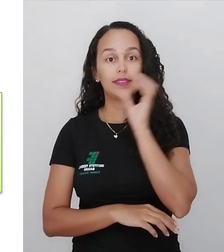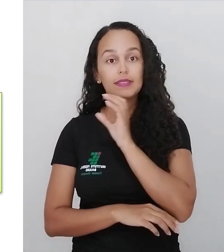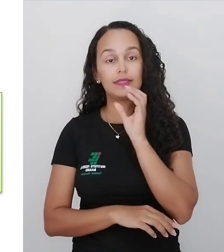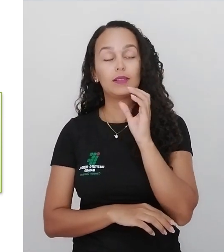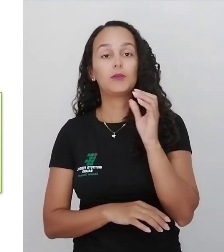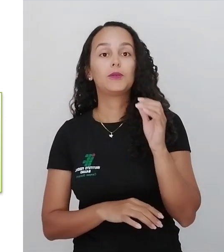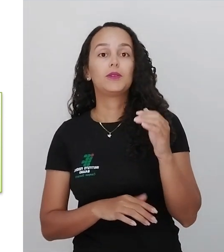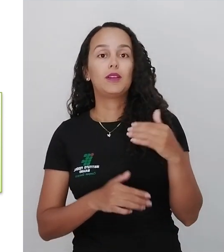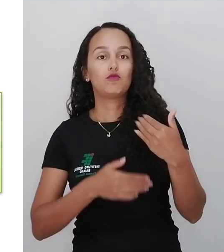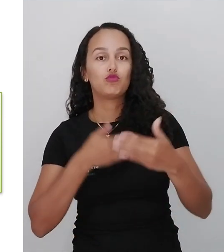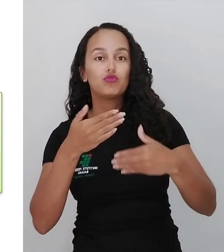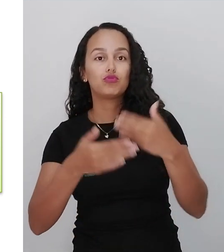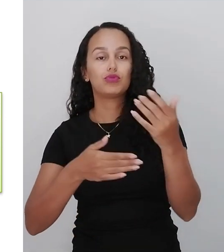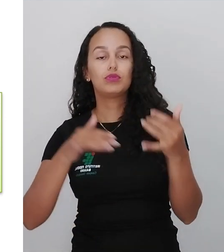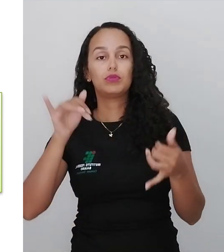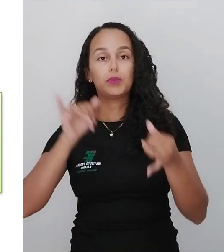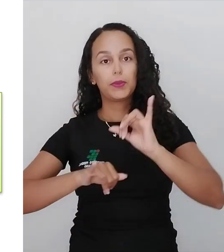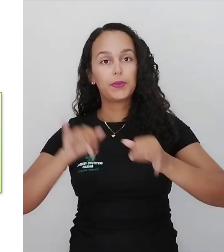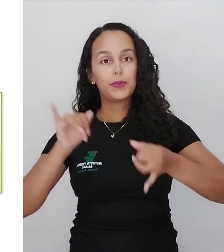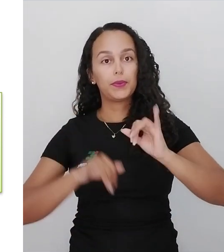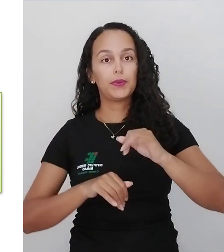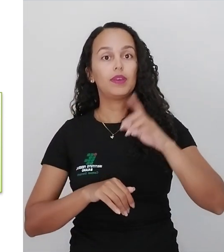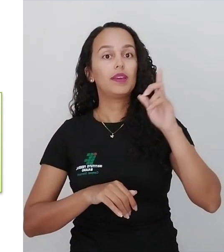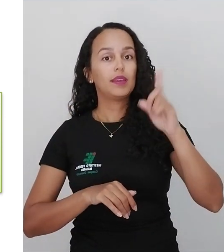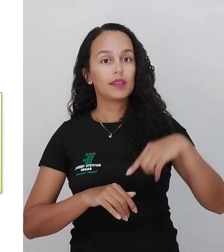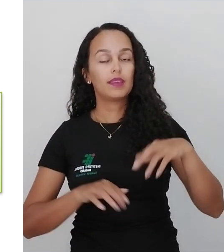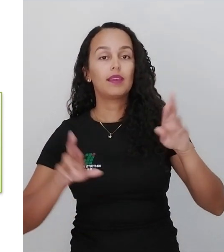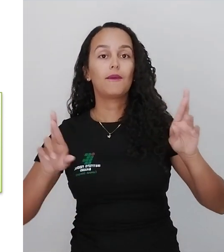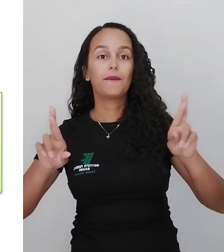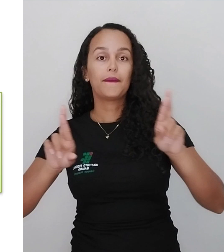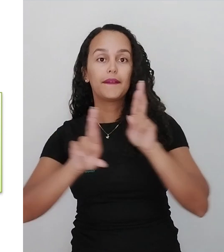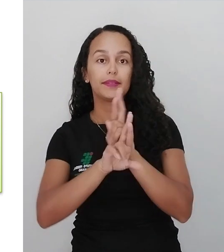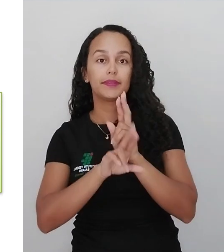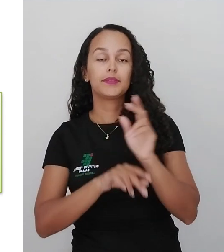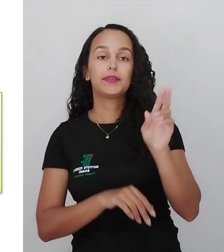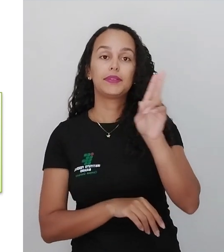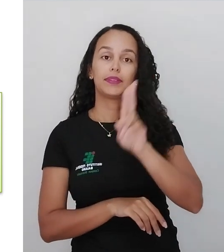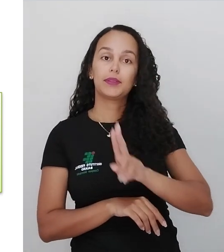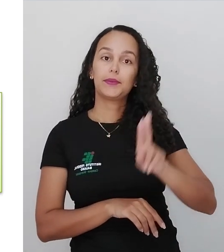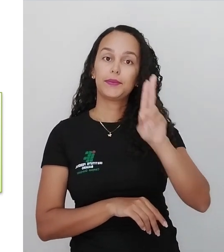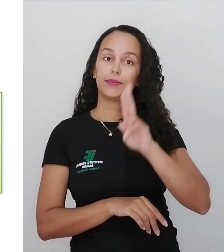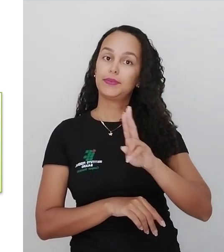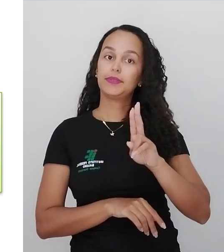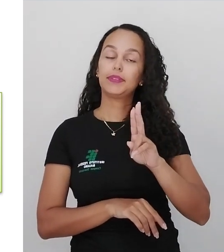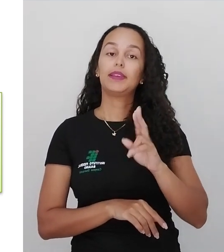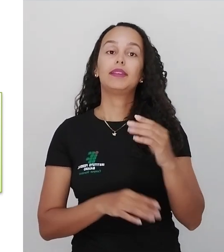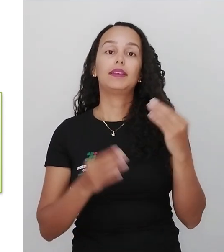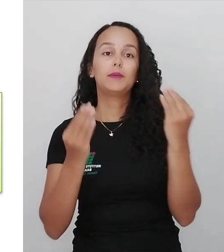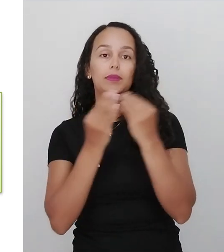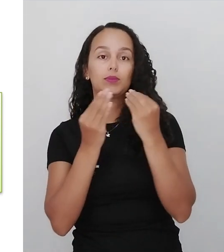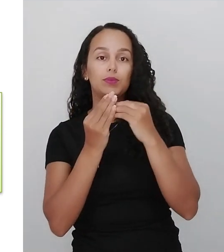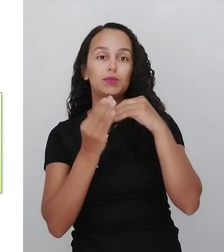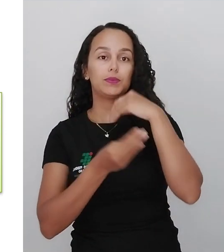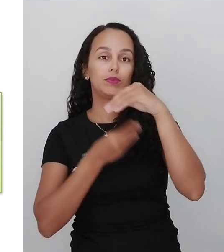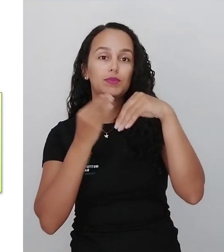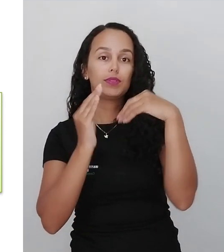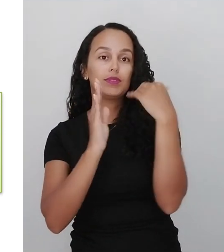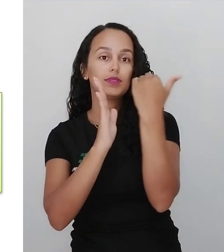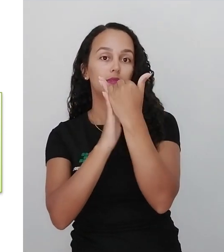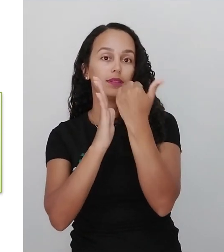para classificar substâncias formadas por proteína, mas que têm ação catalítica e são chamadas assim